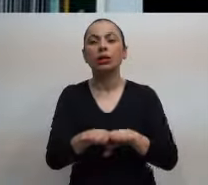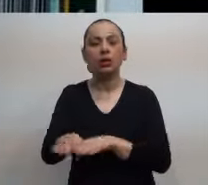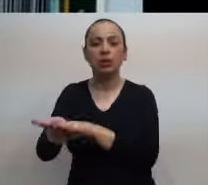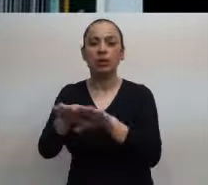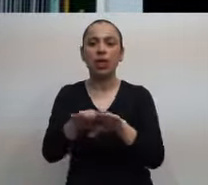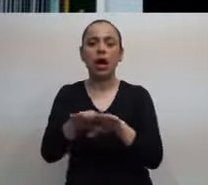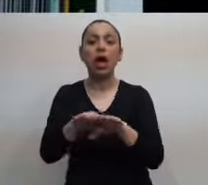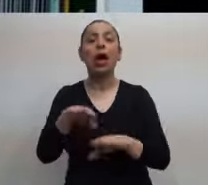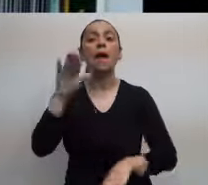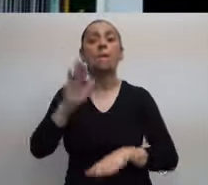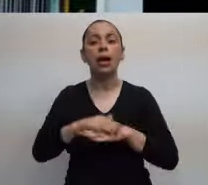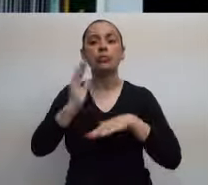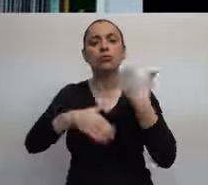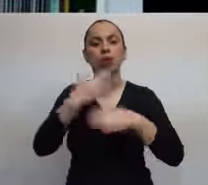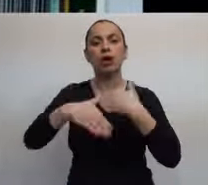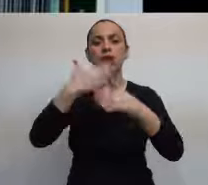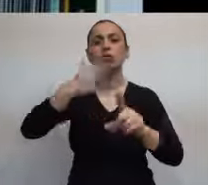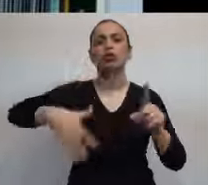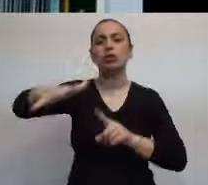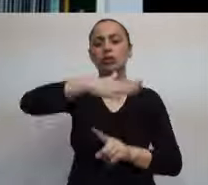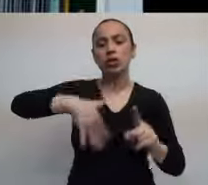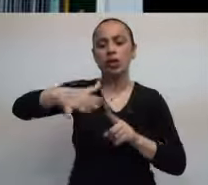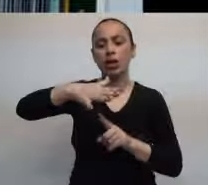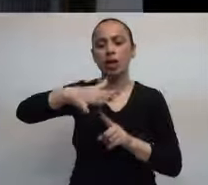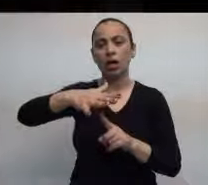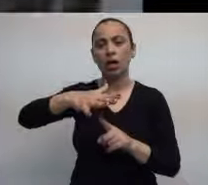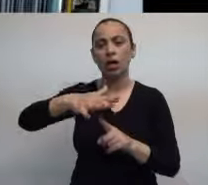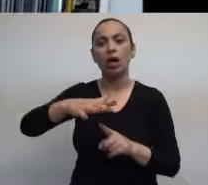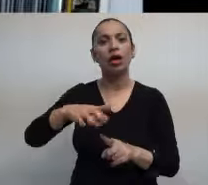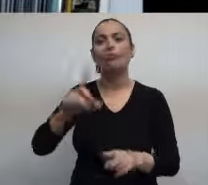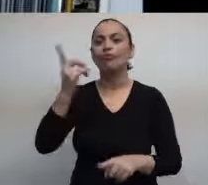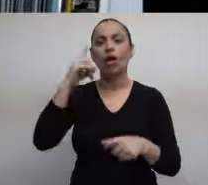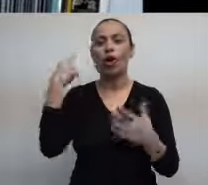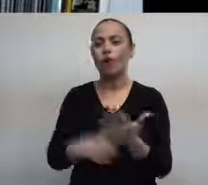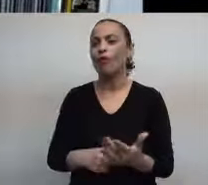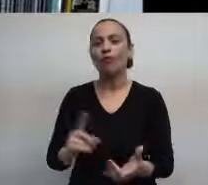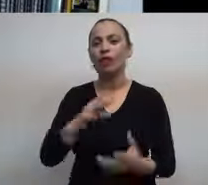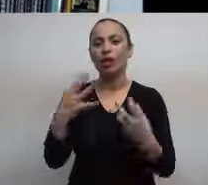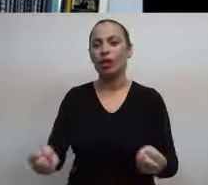maior progresso social. Não se confirmam. O